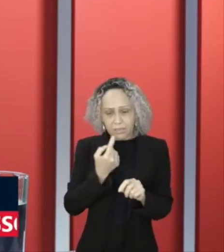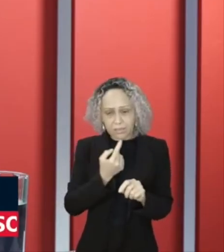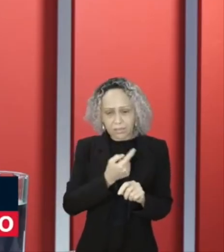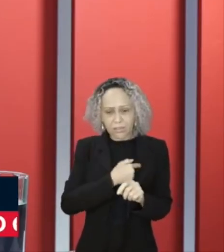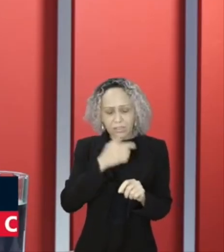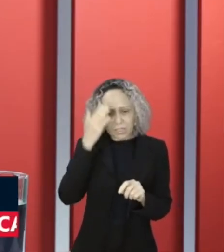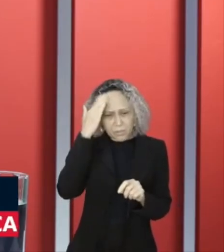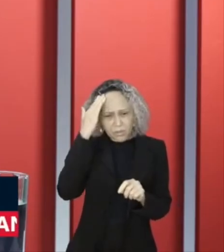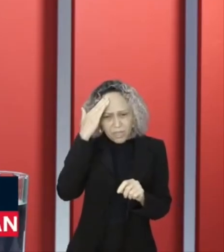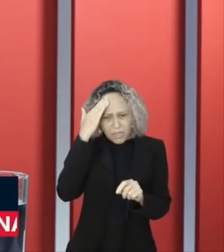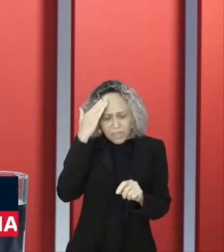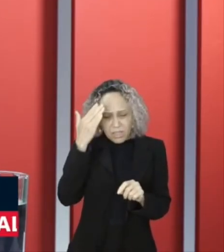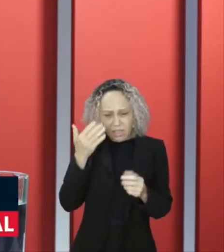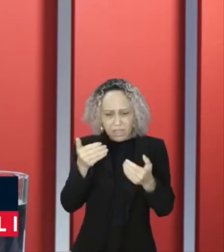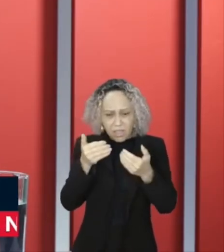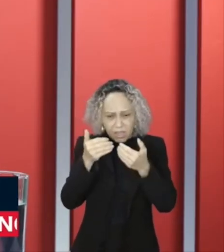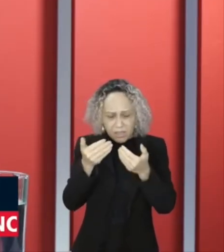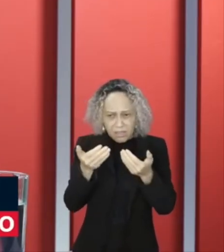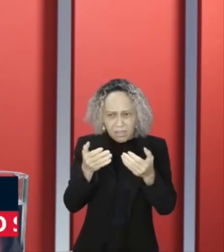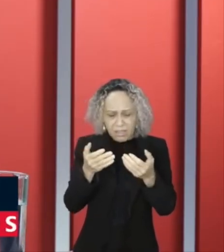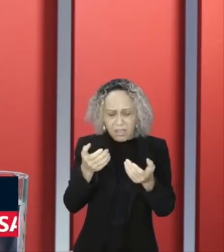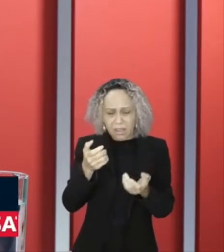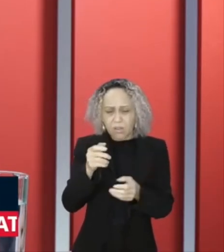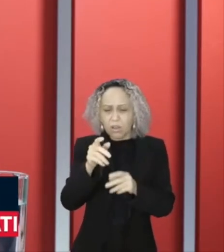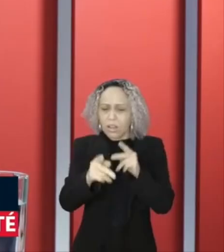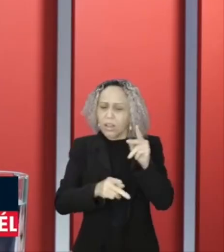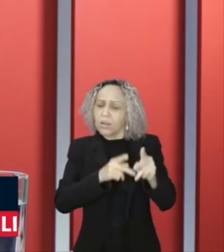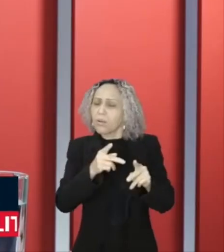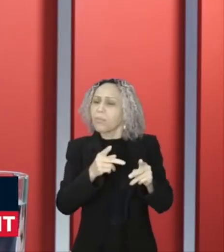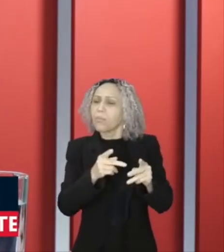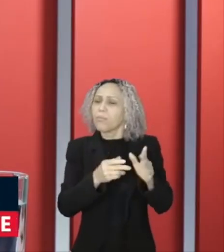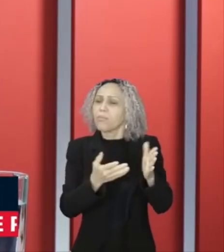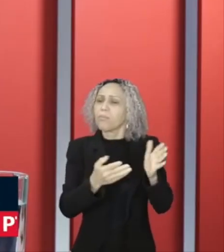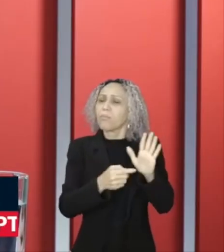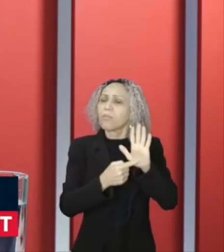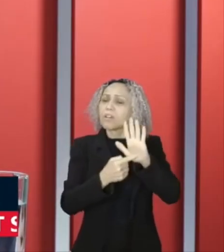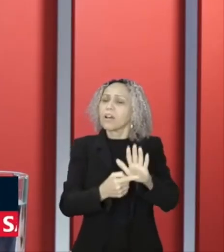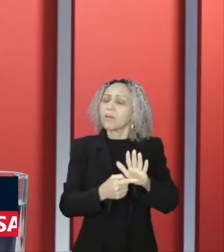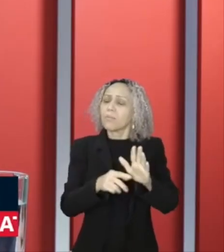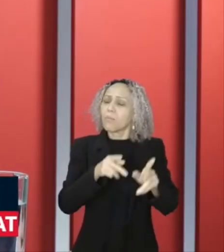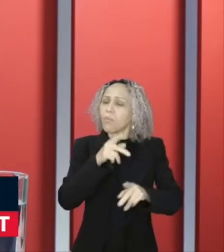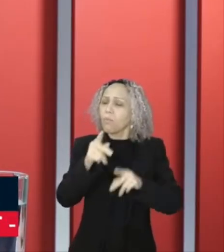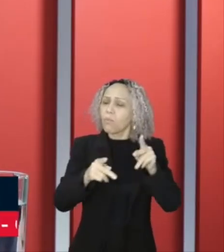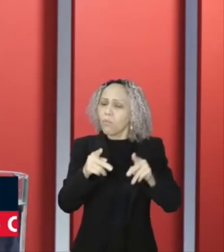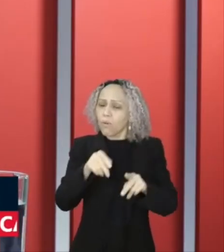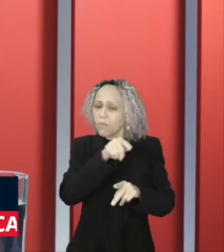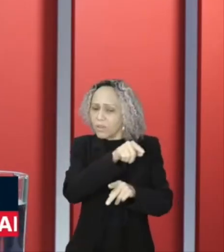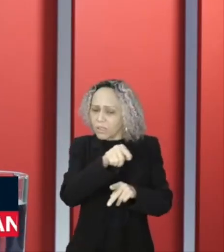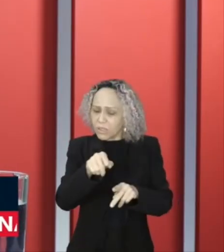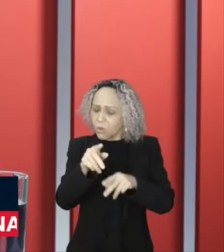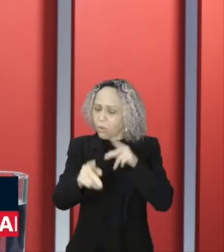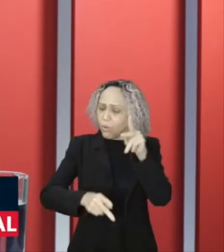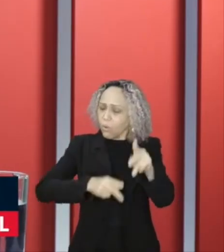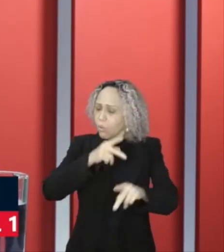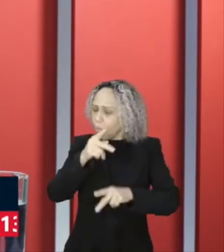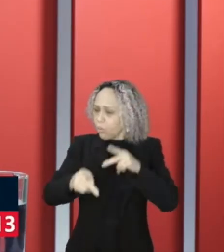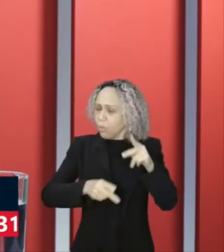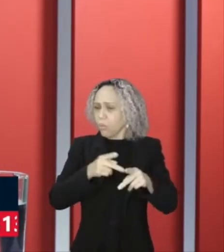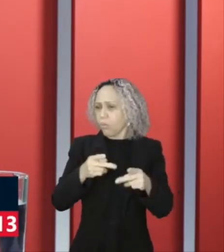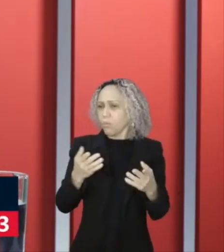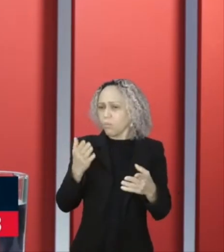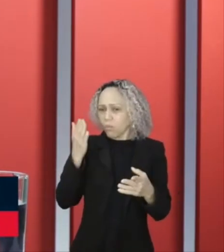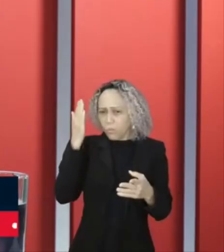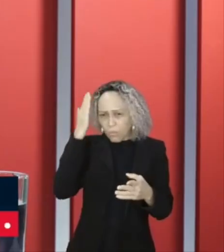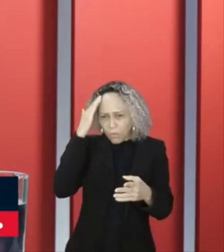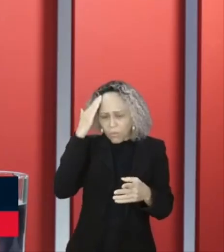em patamares superiores, porque ele falou, eu não vou lá para repetir o que eu já fiz, eu quero fazer mais e fazer melhor. E